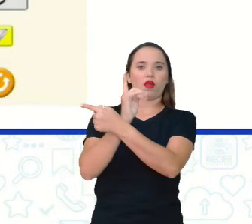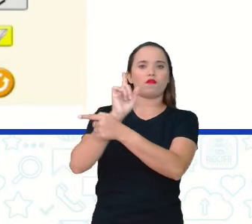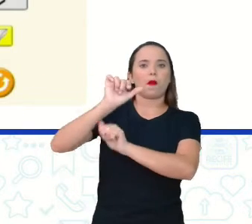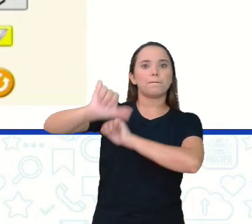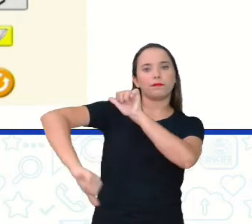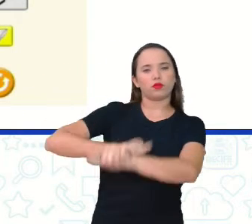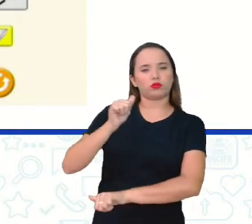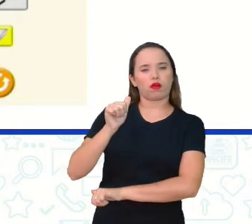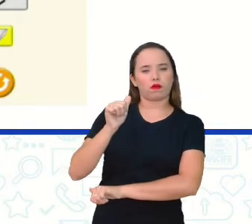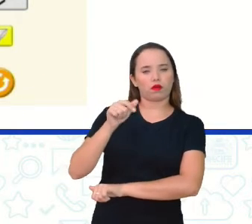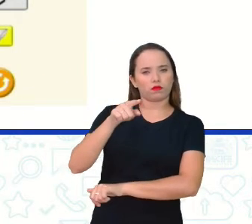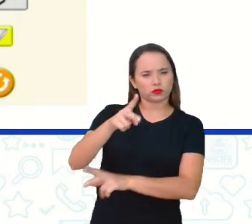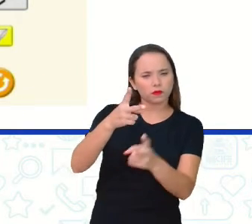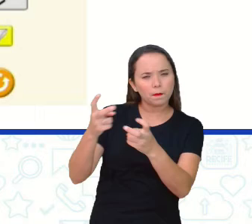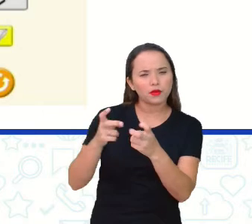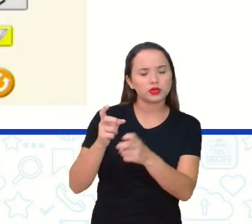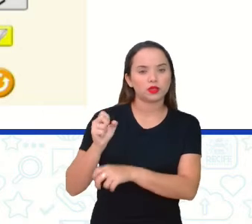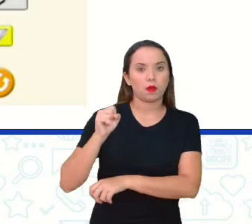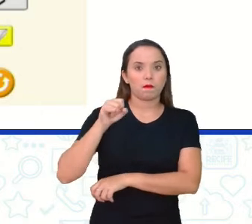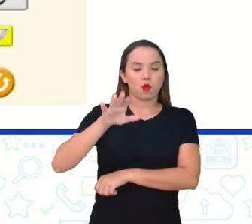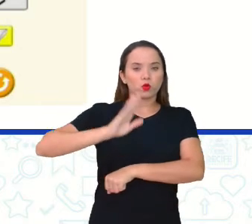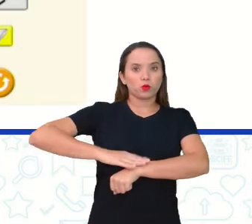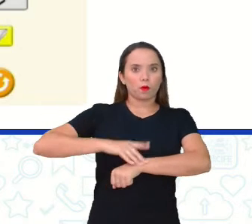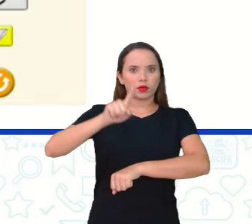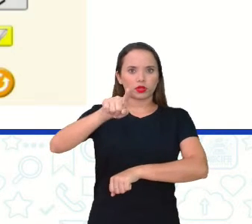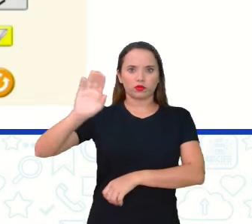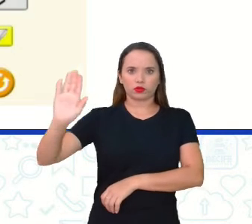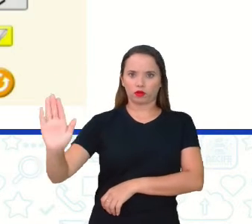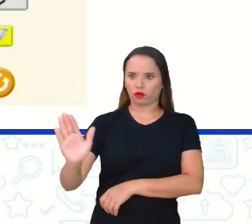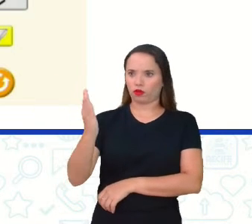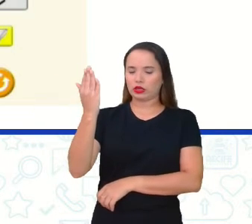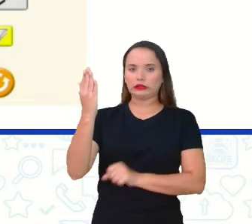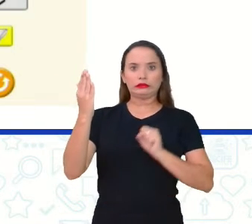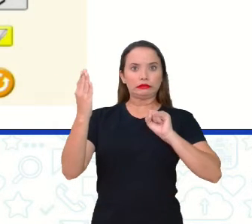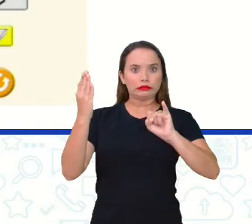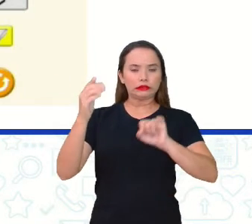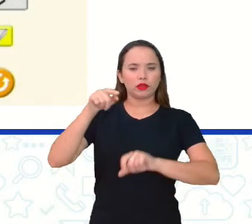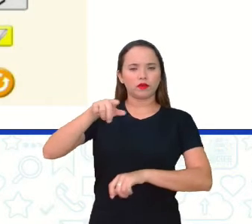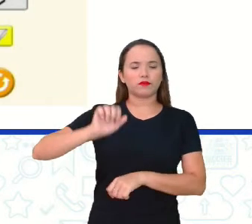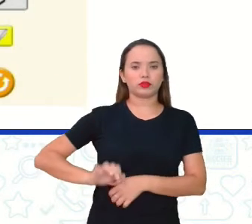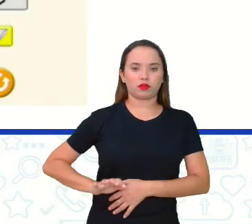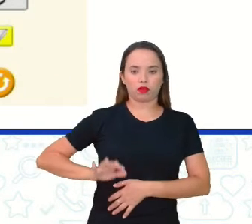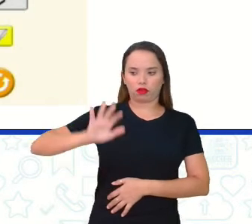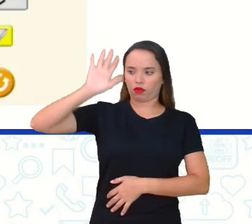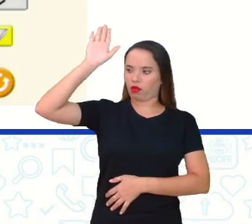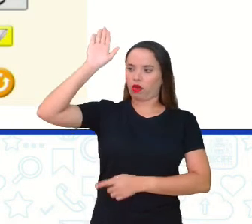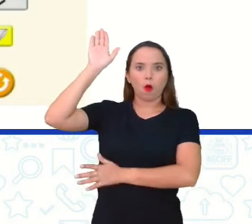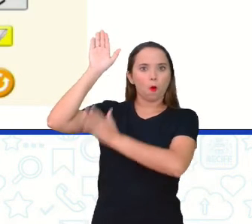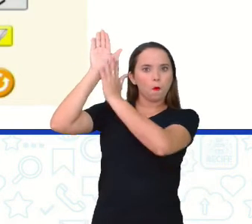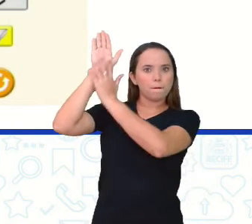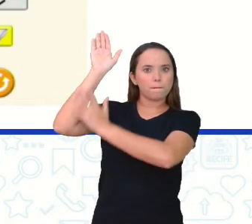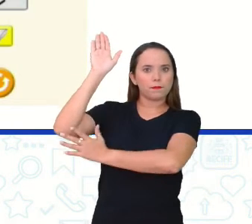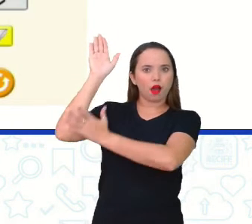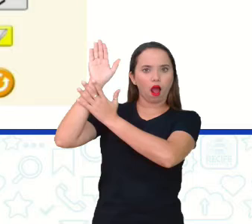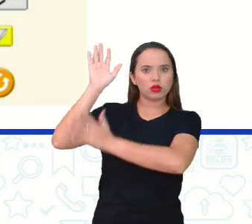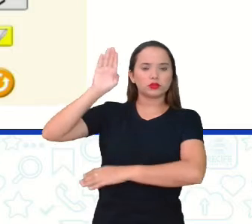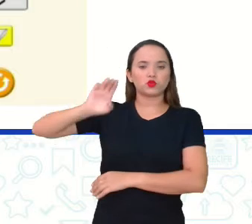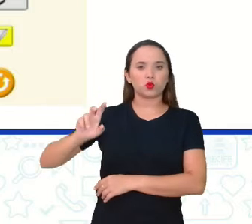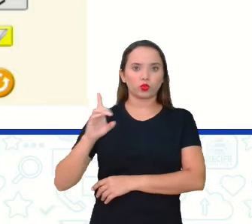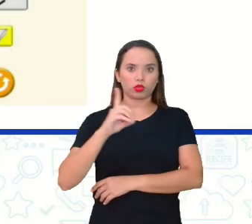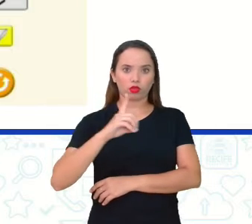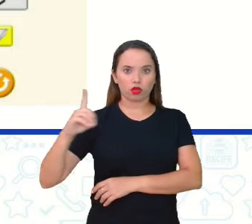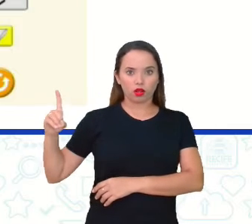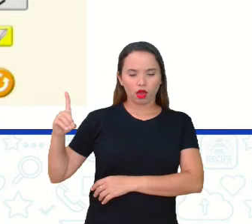quando você está se olhando no espelho, você levanta o seu braço direito e parece que a sua imagem está levantando o braço esquerdo, né? Ou